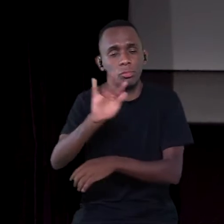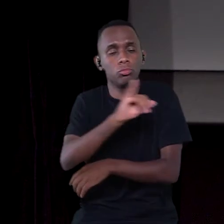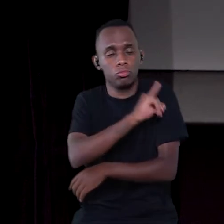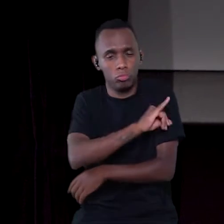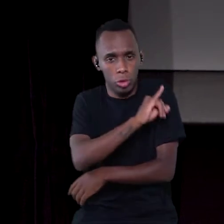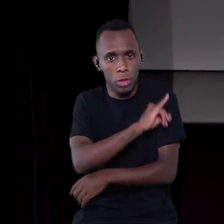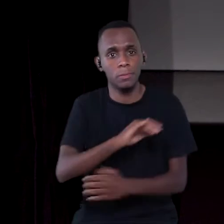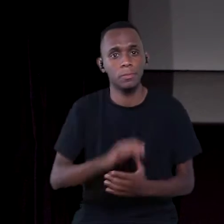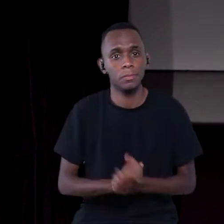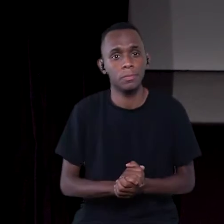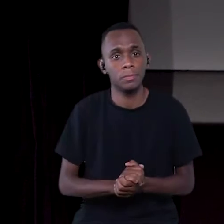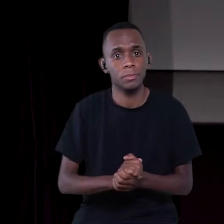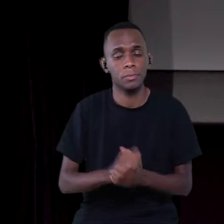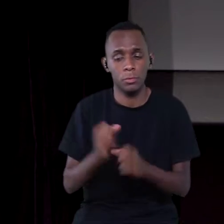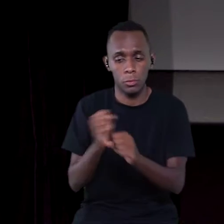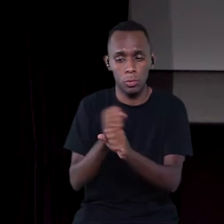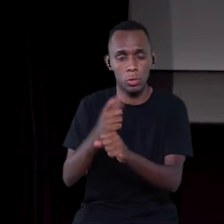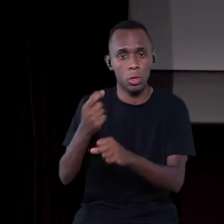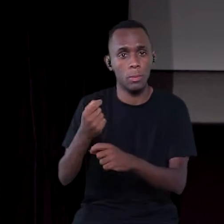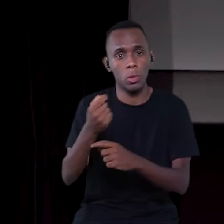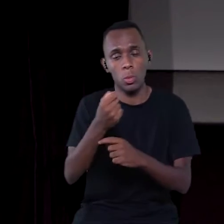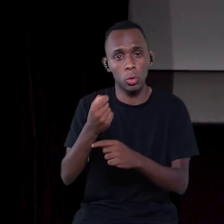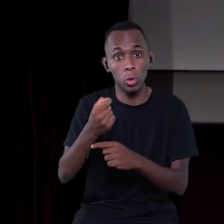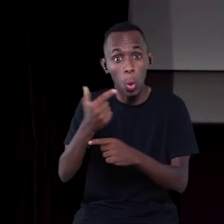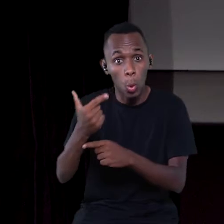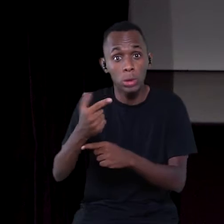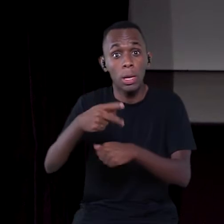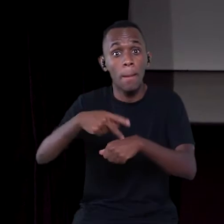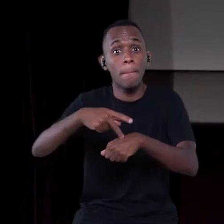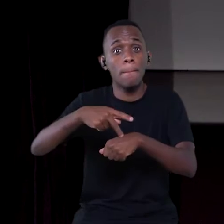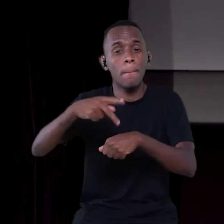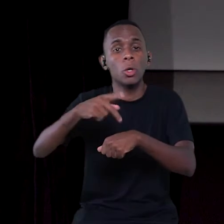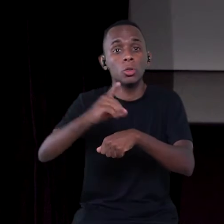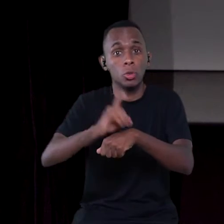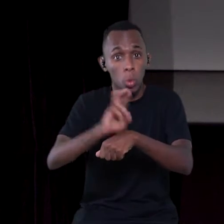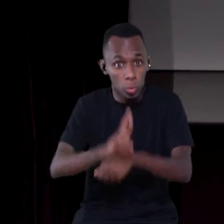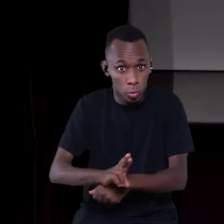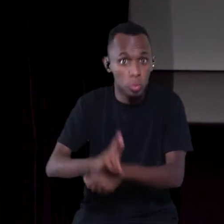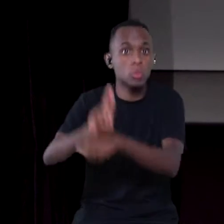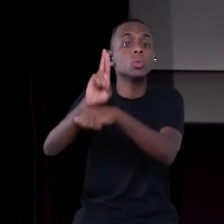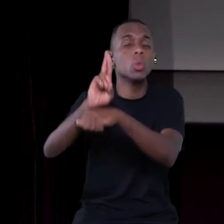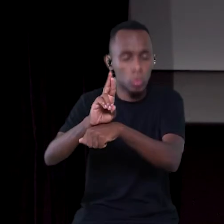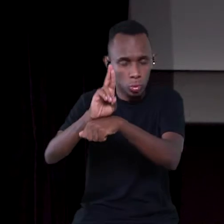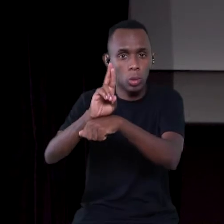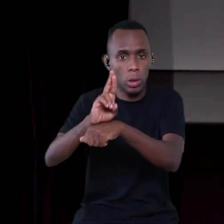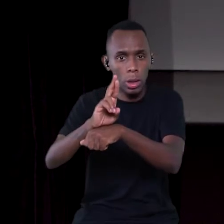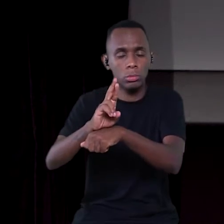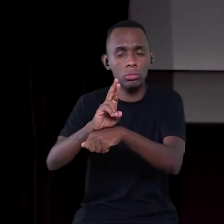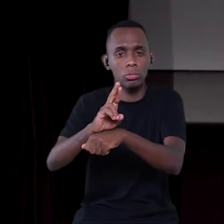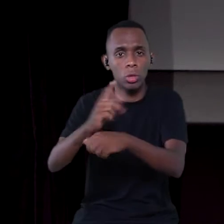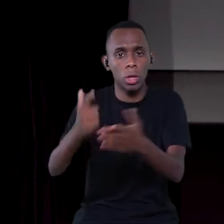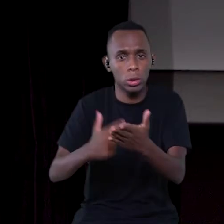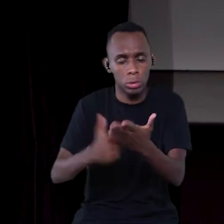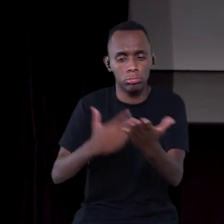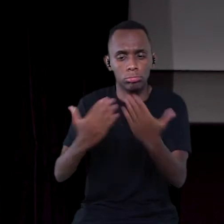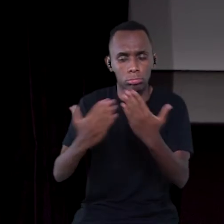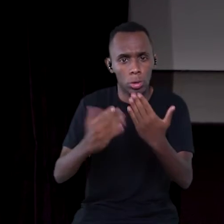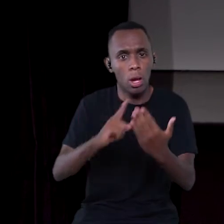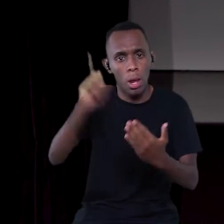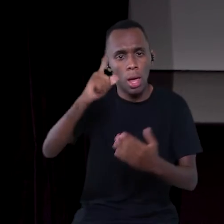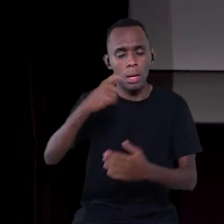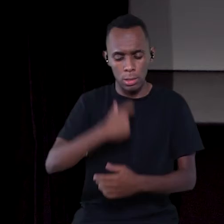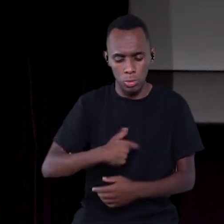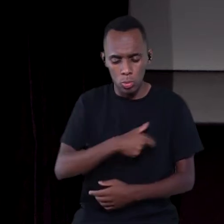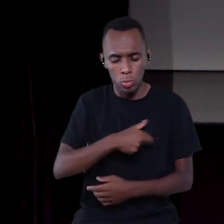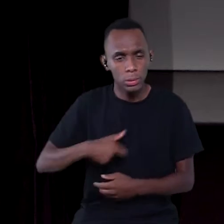UFRJ-UFJF. Em 2002, concluiu seu pós-doutorado em Literatura Comparada na Universidade de Zurique,